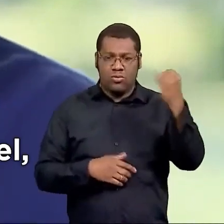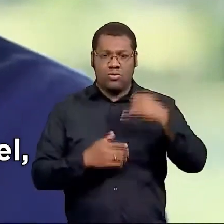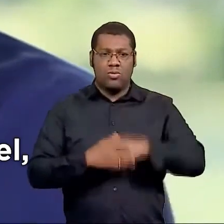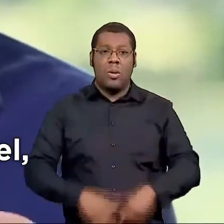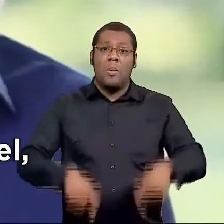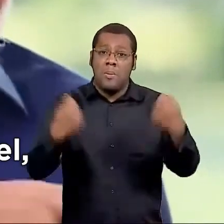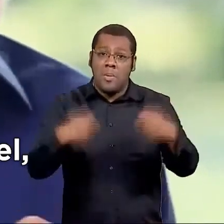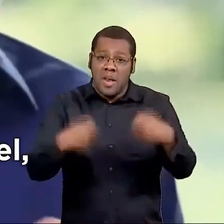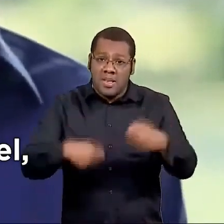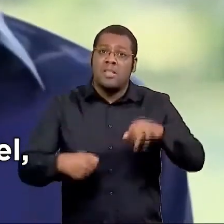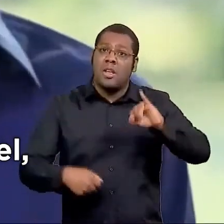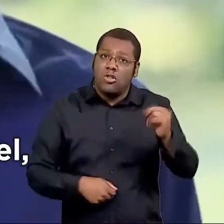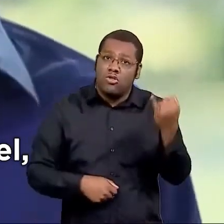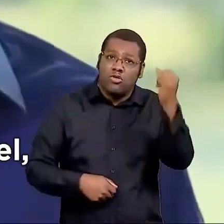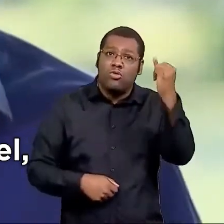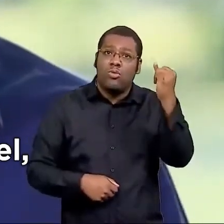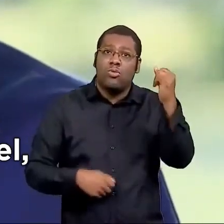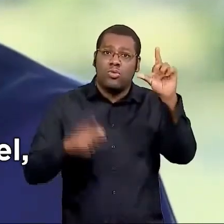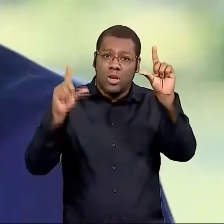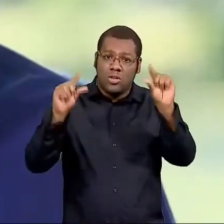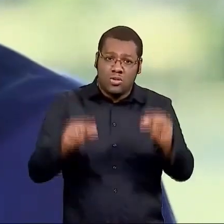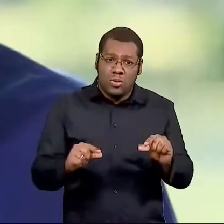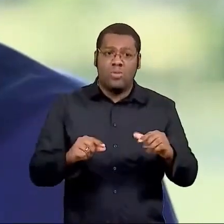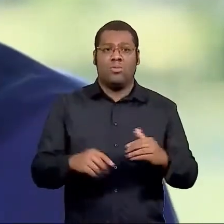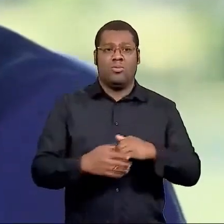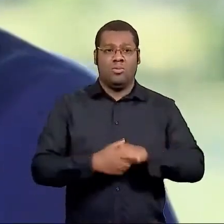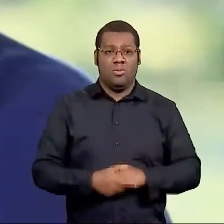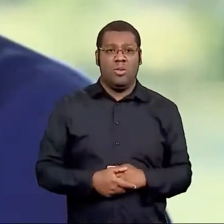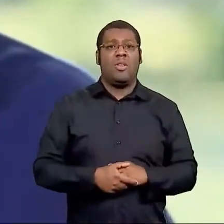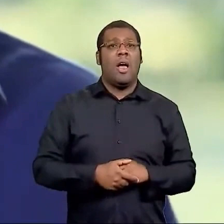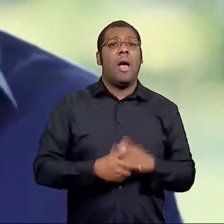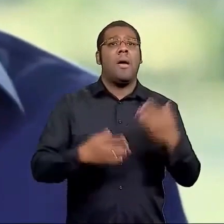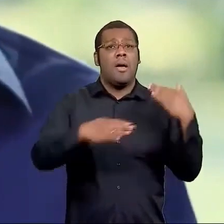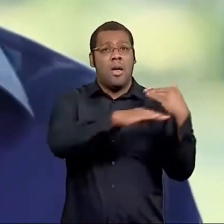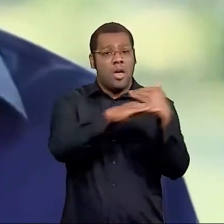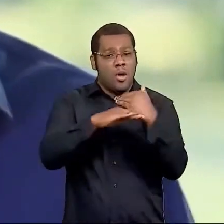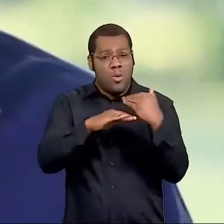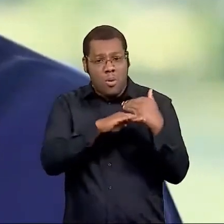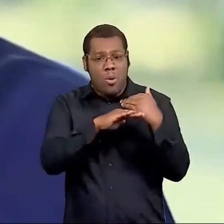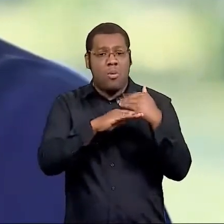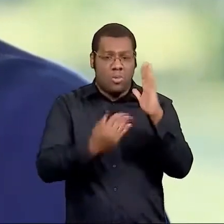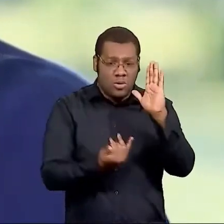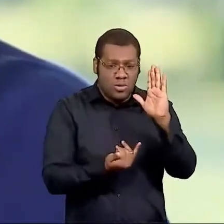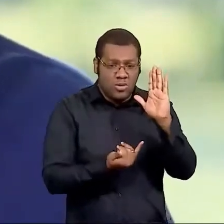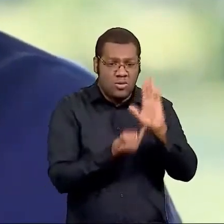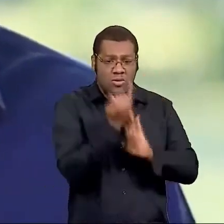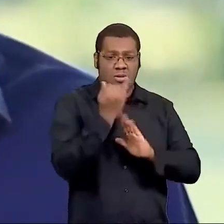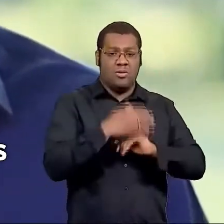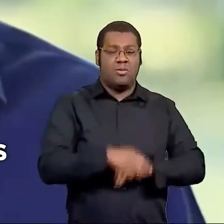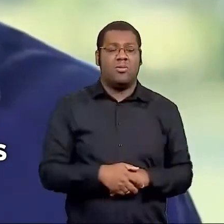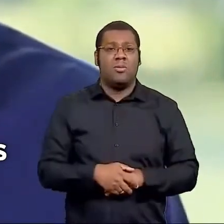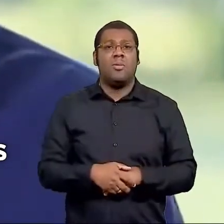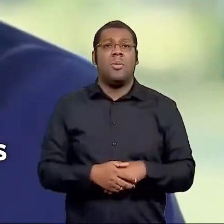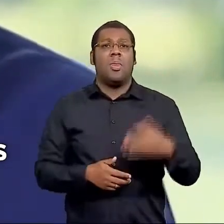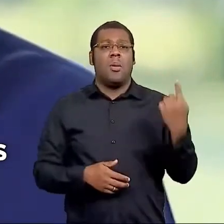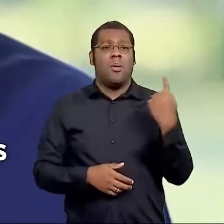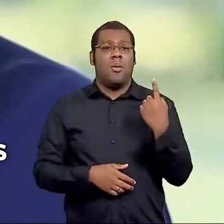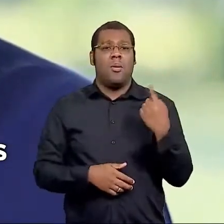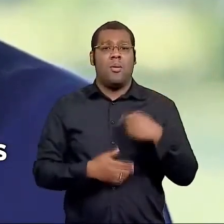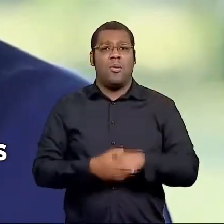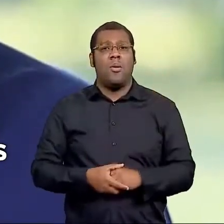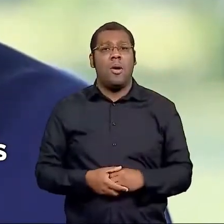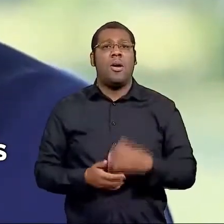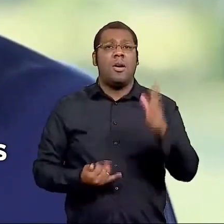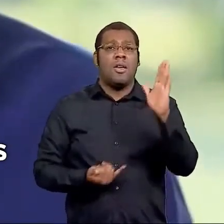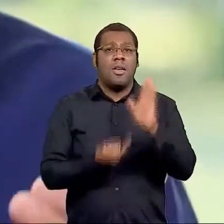para que ela fique compatível Inclusive a inflação infração em 12 meses tá menos que 5%, Porque que a taxa